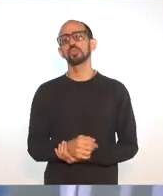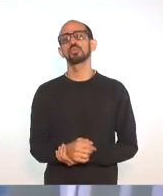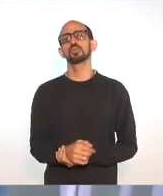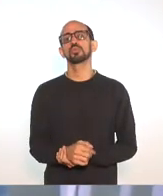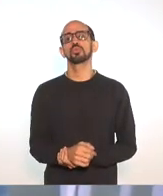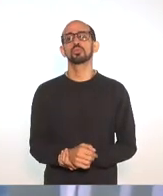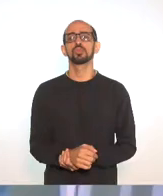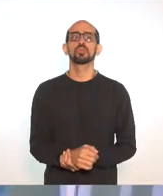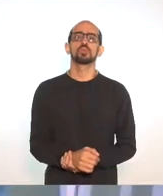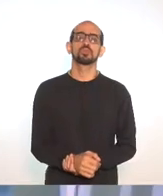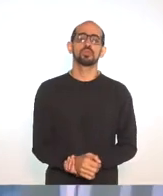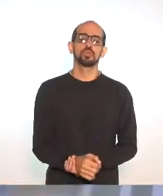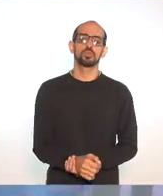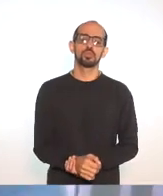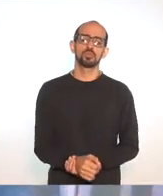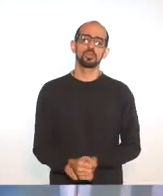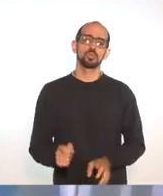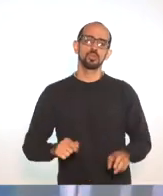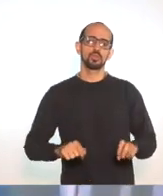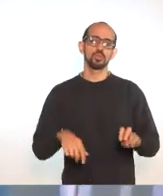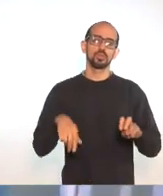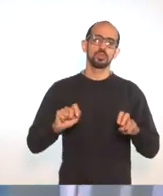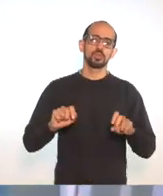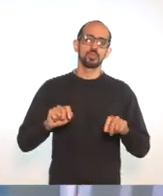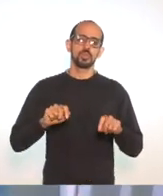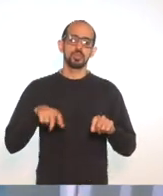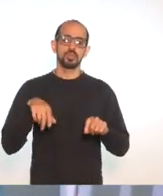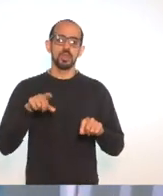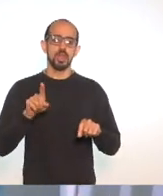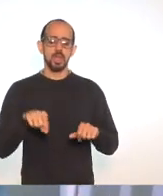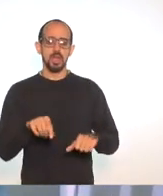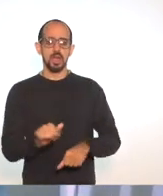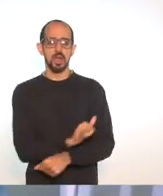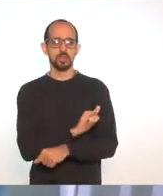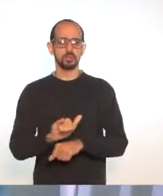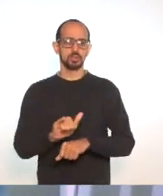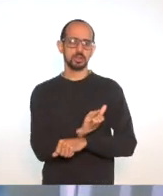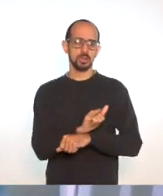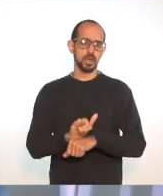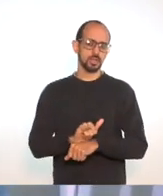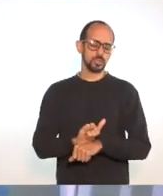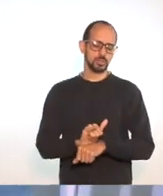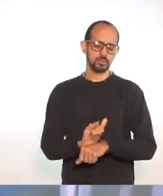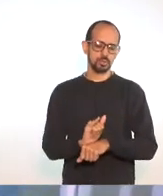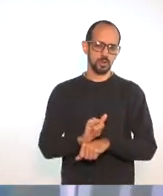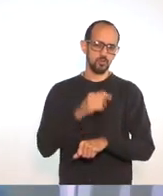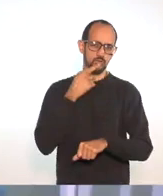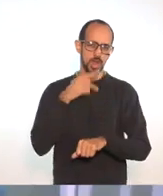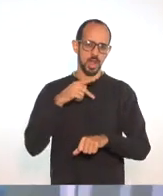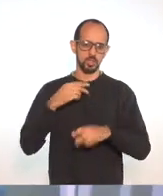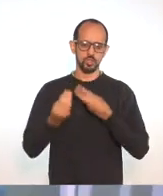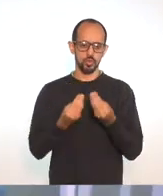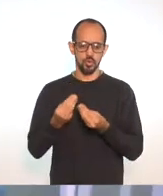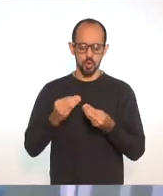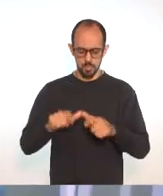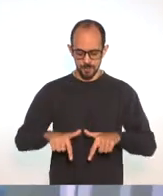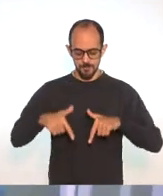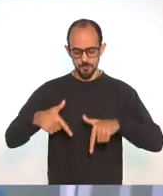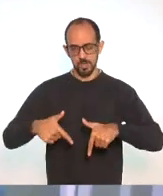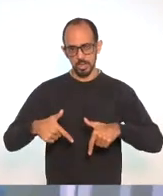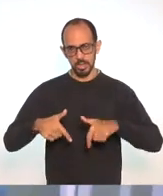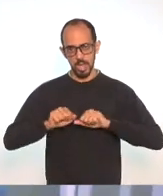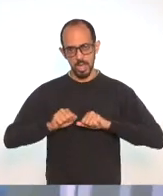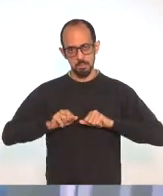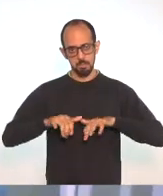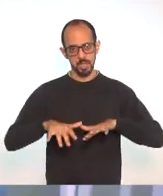é dispositivos que tratam da enfrentamento academia